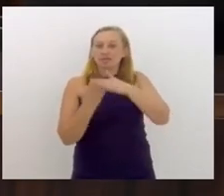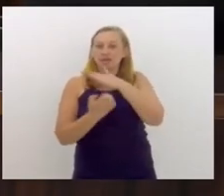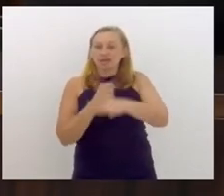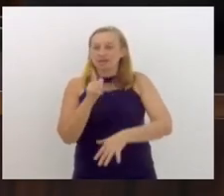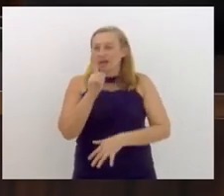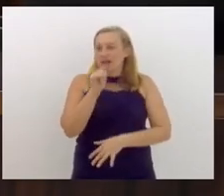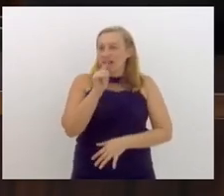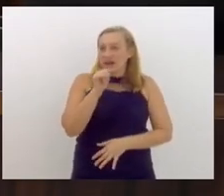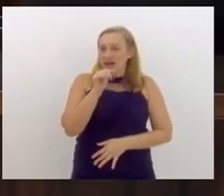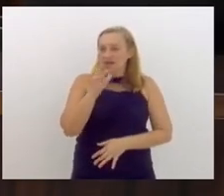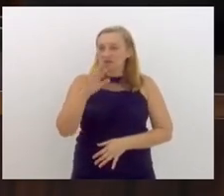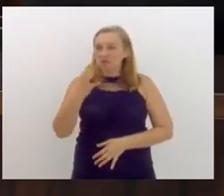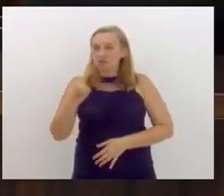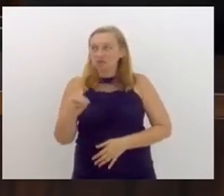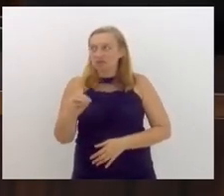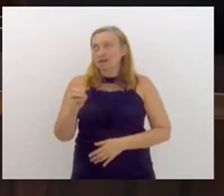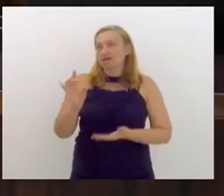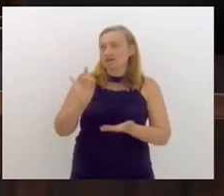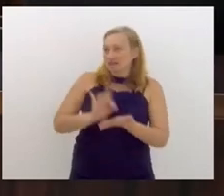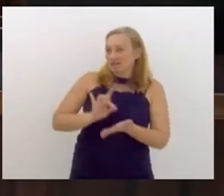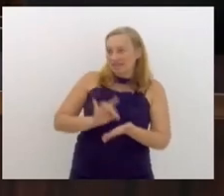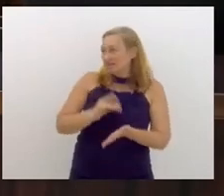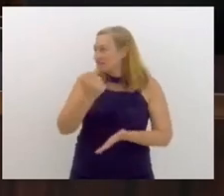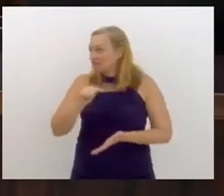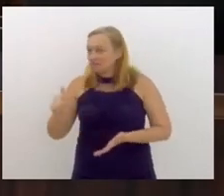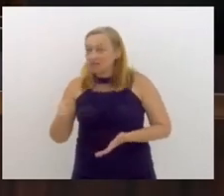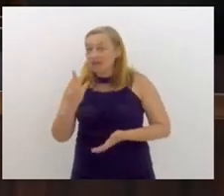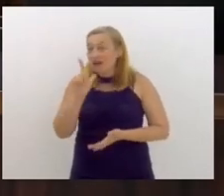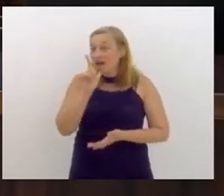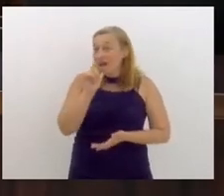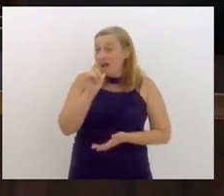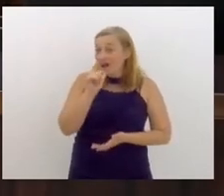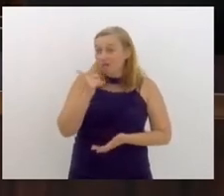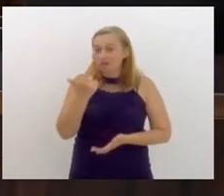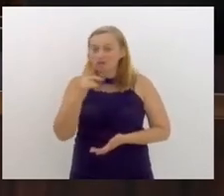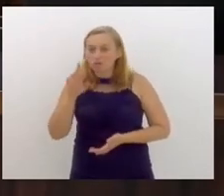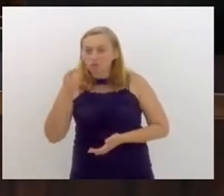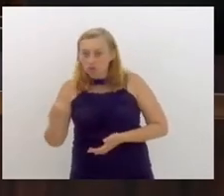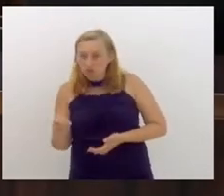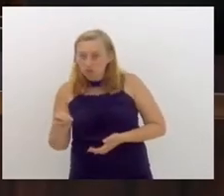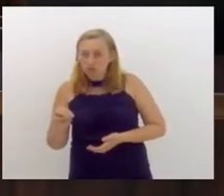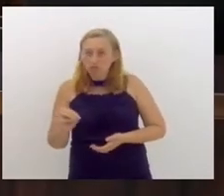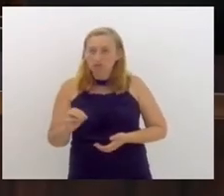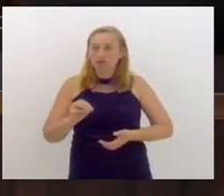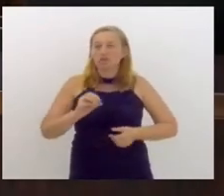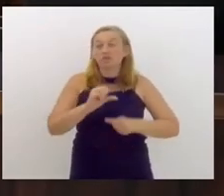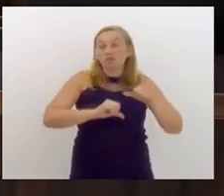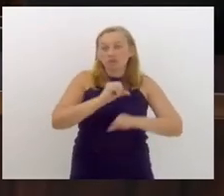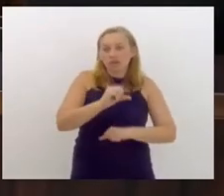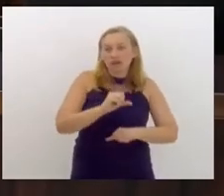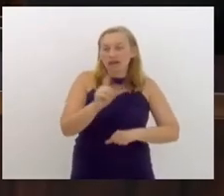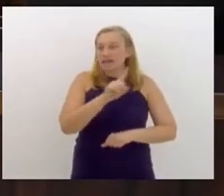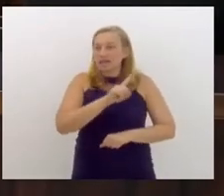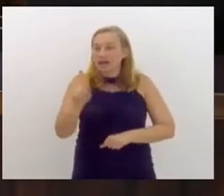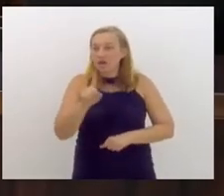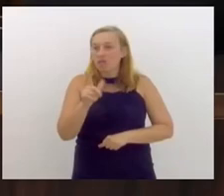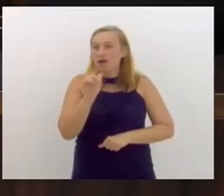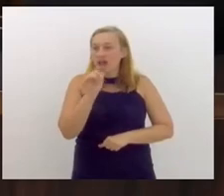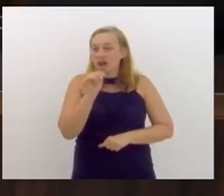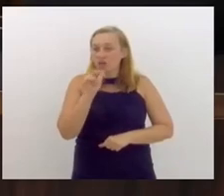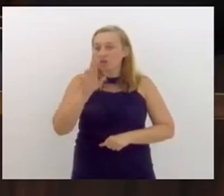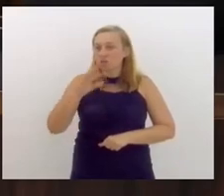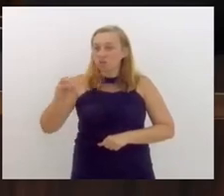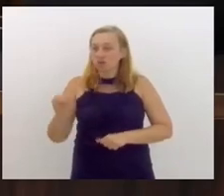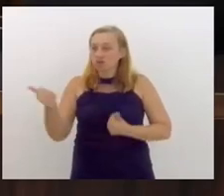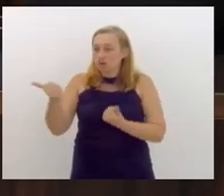que na verdade não tem água no Rio. Na verdade, a empresa poderia mudar o nome de Águas do Rio para Não Há Água no Rio.